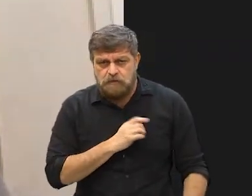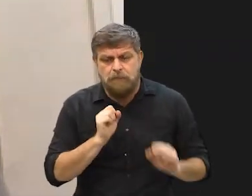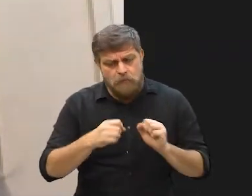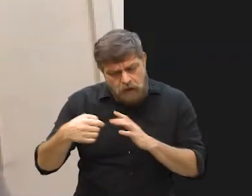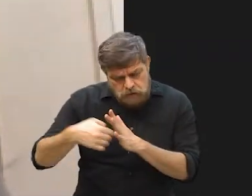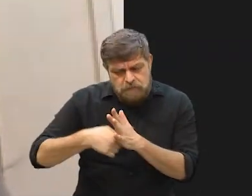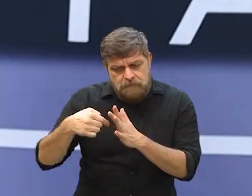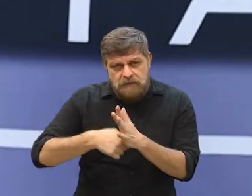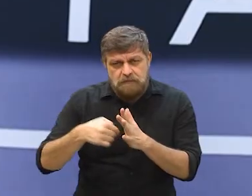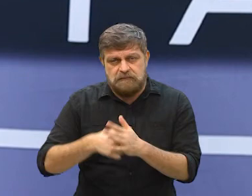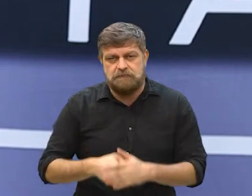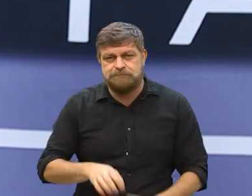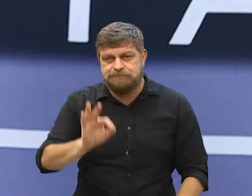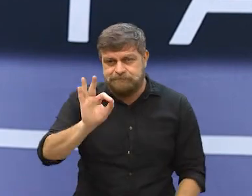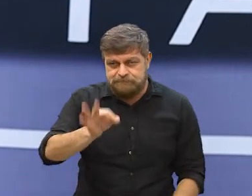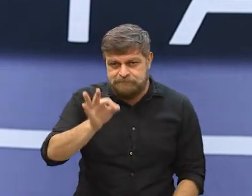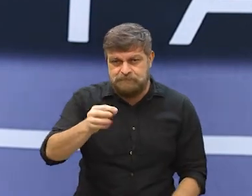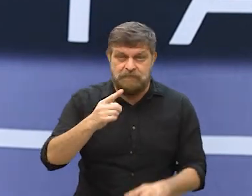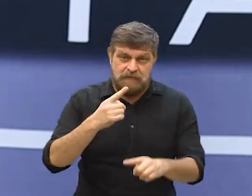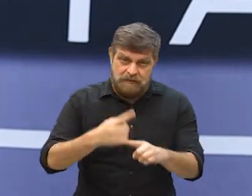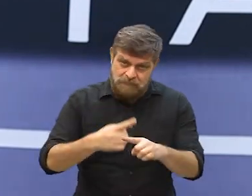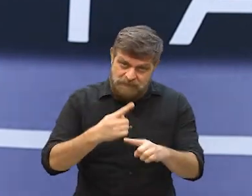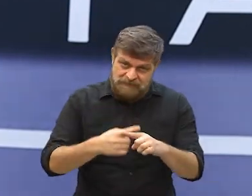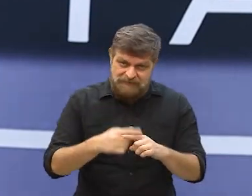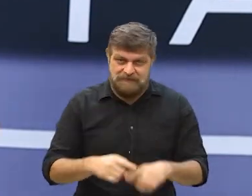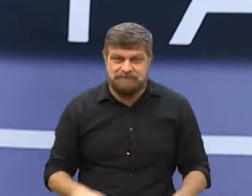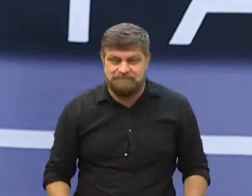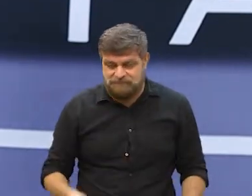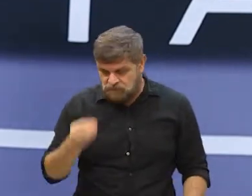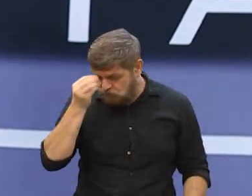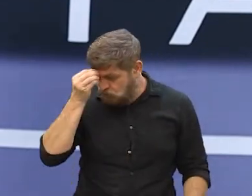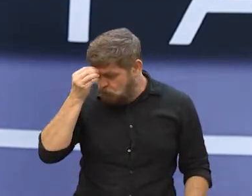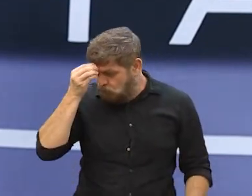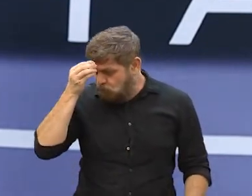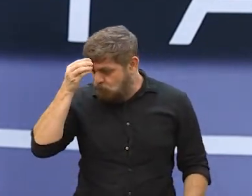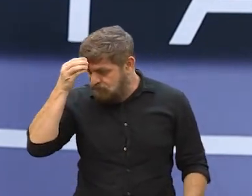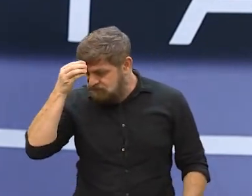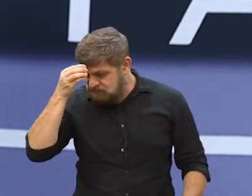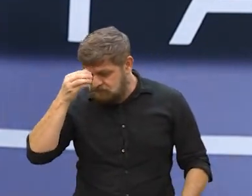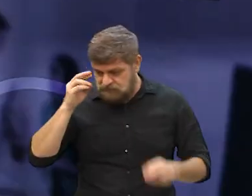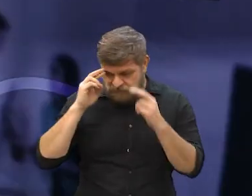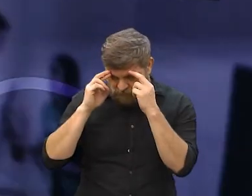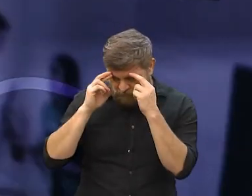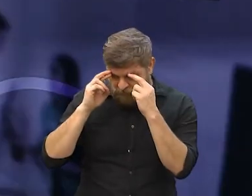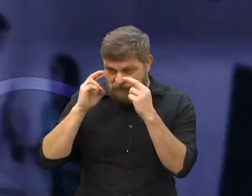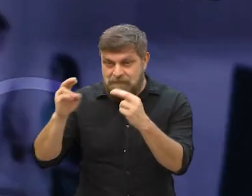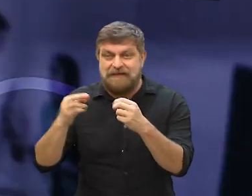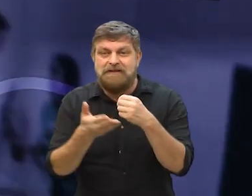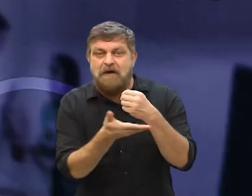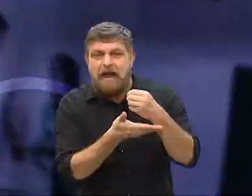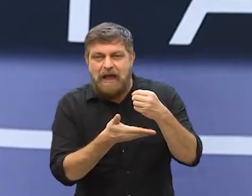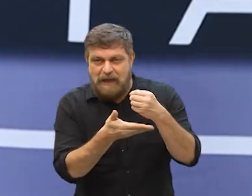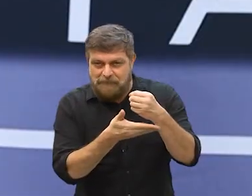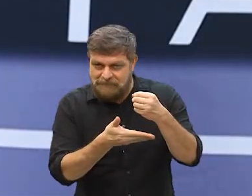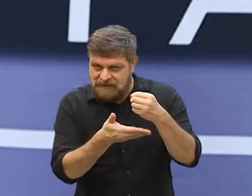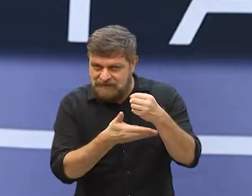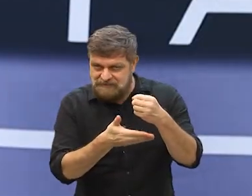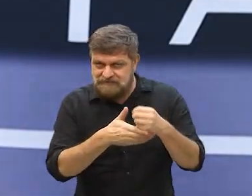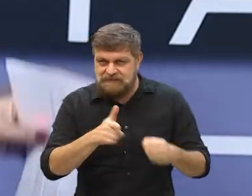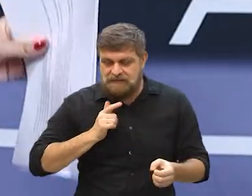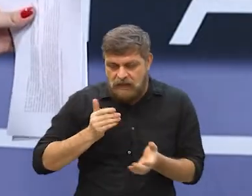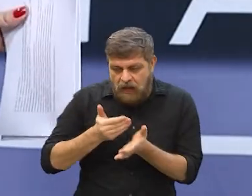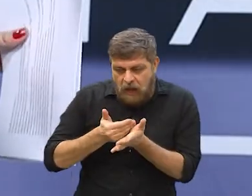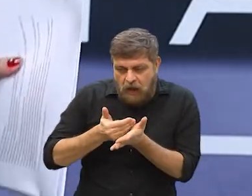perguntar. Exatamente, até porque o conhecimento, né, o respeito começa pelo conhecimento. Começa quando a